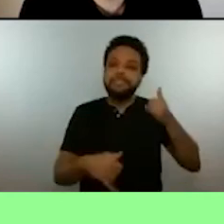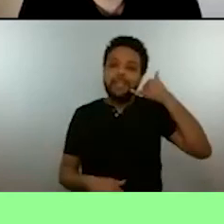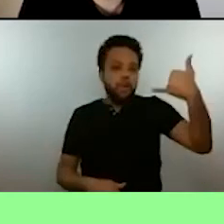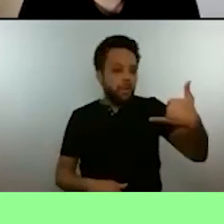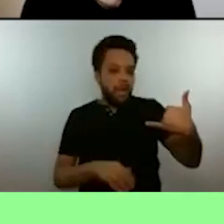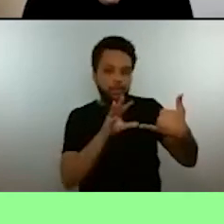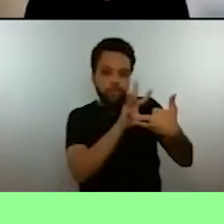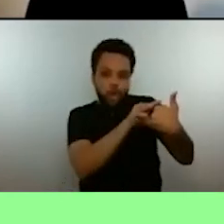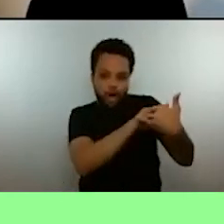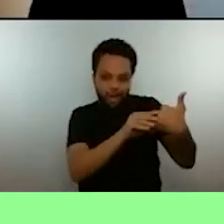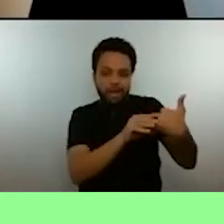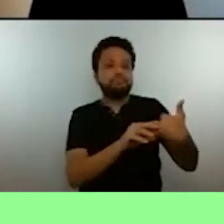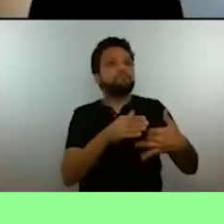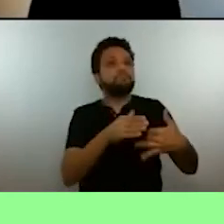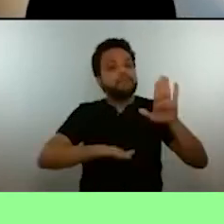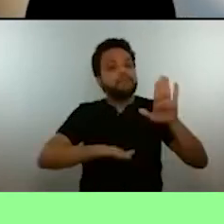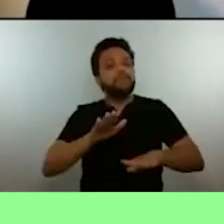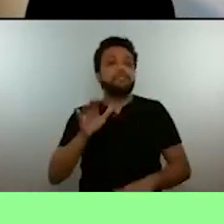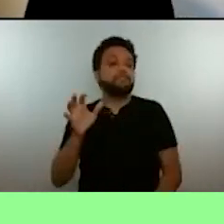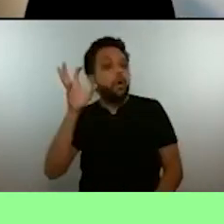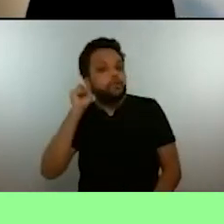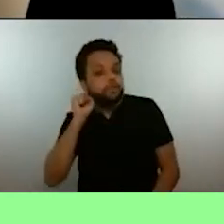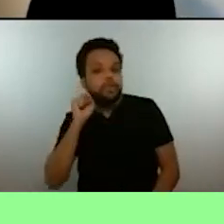audição, pessoas surdas ou não,